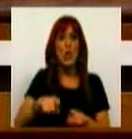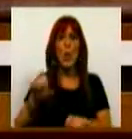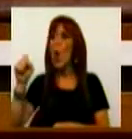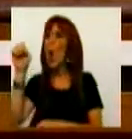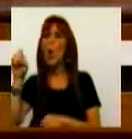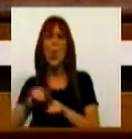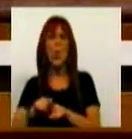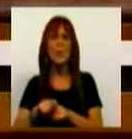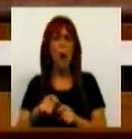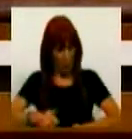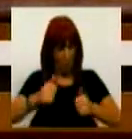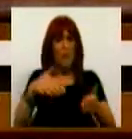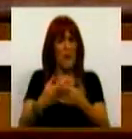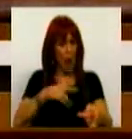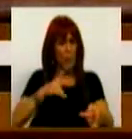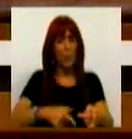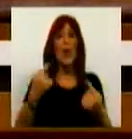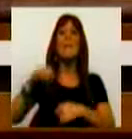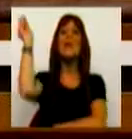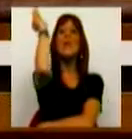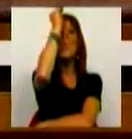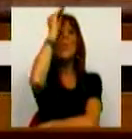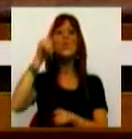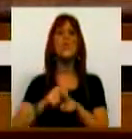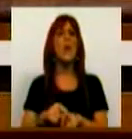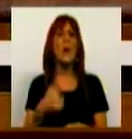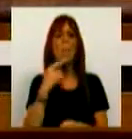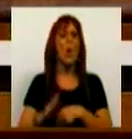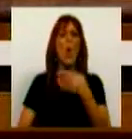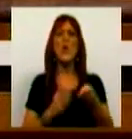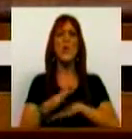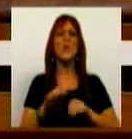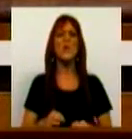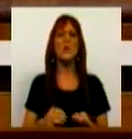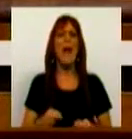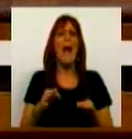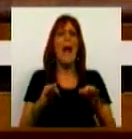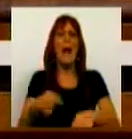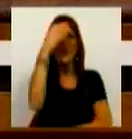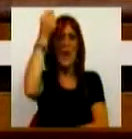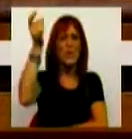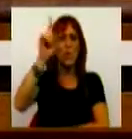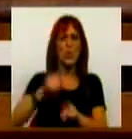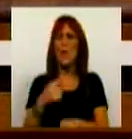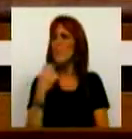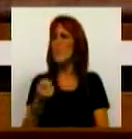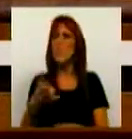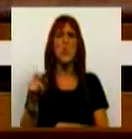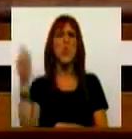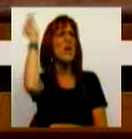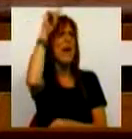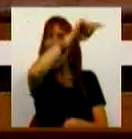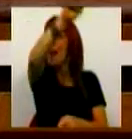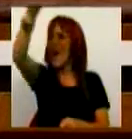é ótimo para Portugal, mas o interior não pode continuar adiado e esquecido. Há tantos Gonçalos por